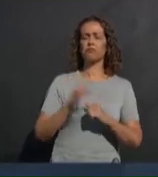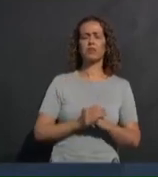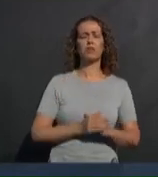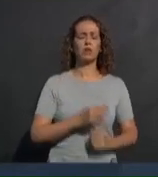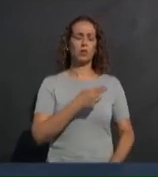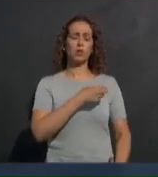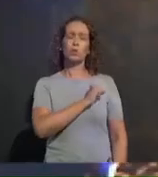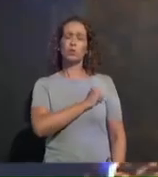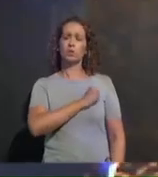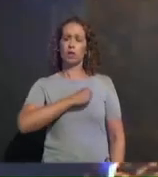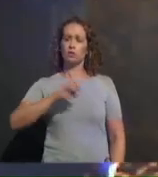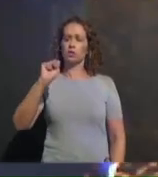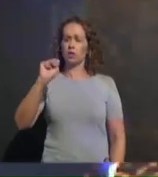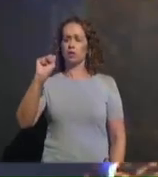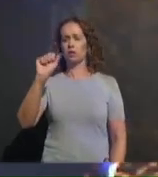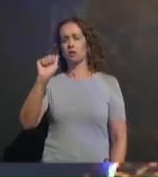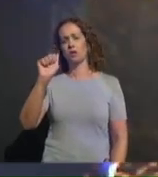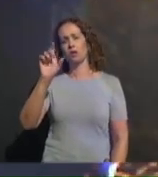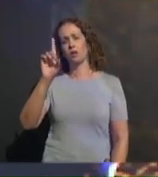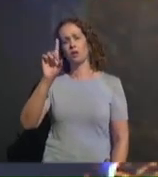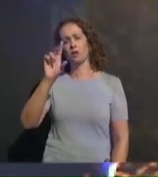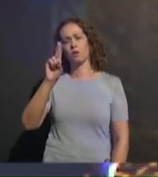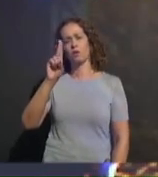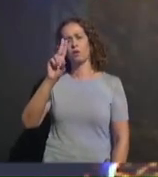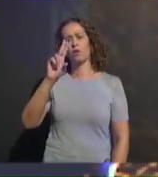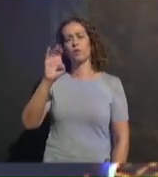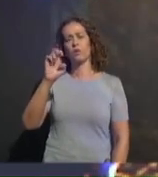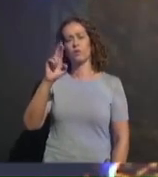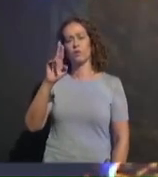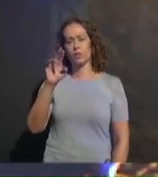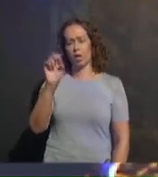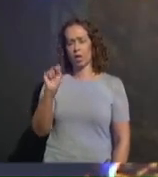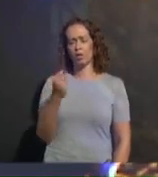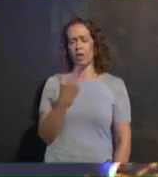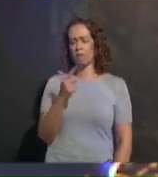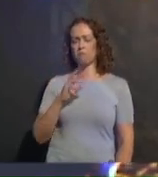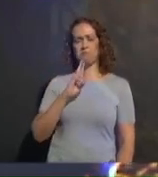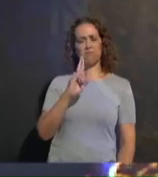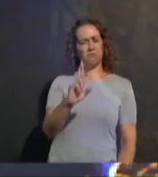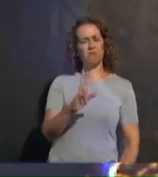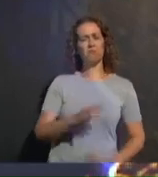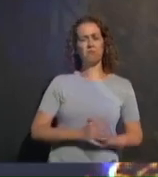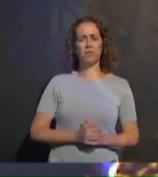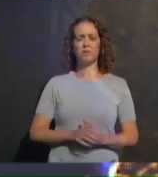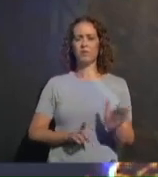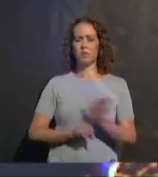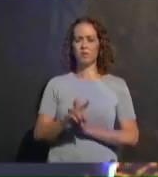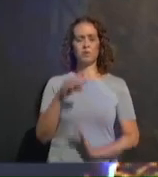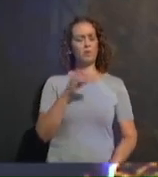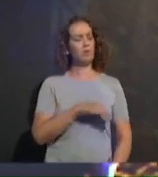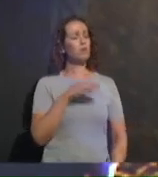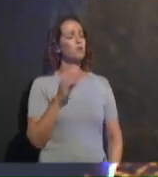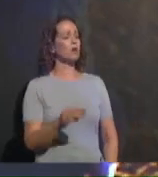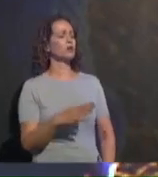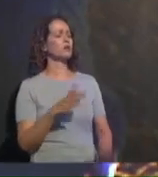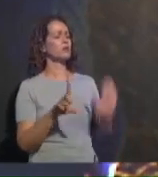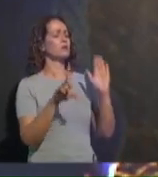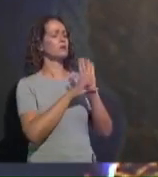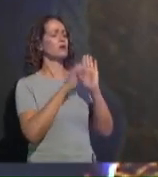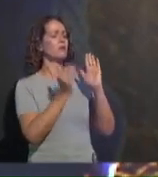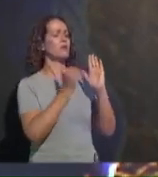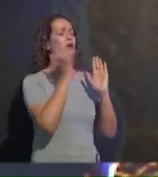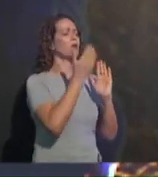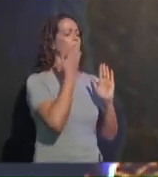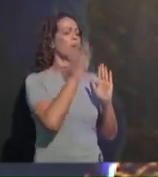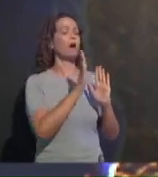resposta, os fariseus se reuniram. Um deles, perito na lei, o pôs à prova com a pergunta: mestre, qual o maior mandamento da lei? Jesus respondeu: